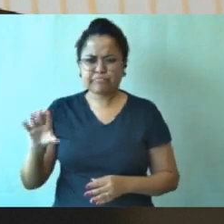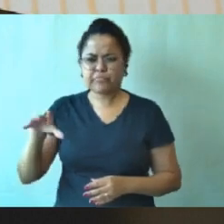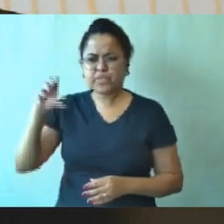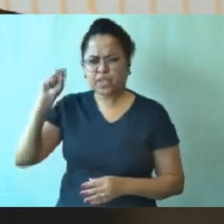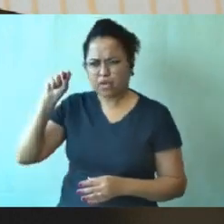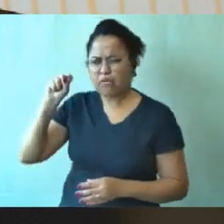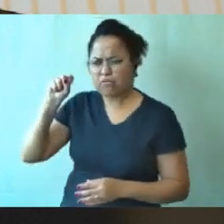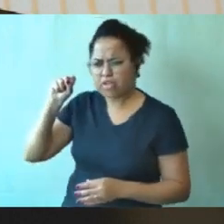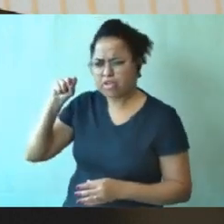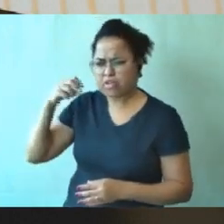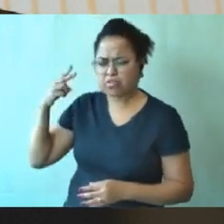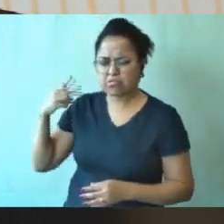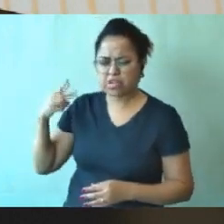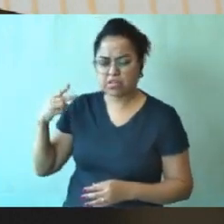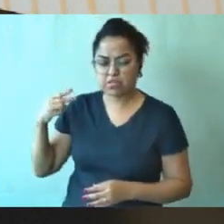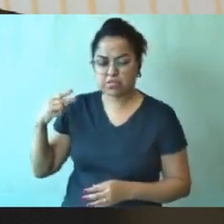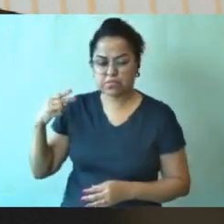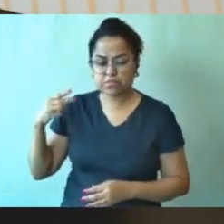Cortou, mas estava indo bem agora.